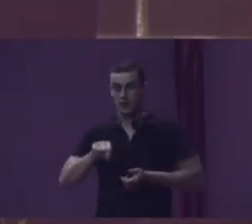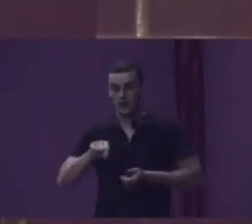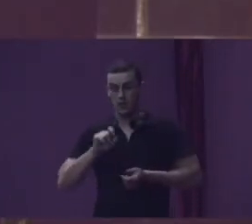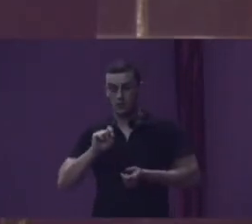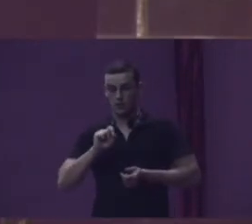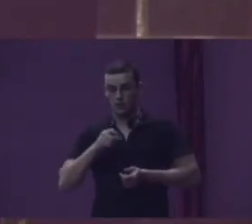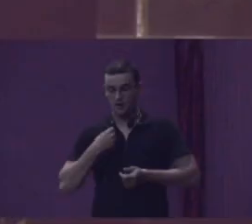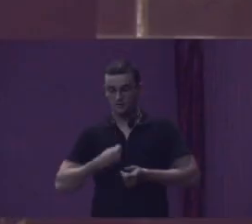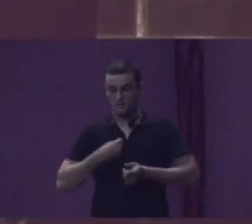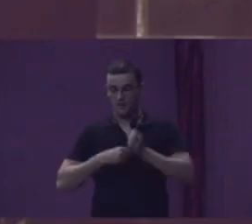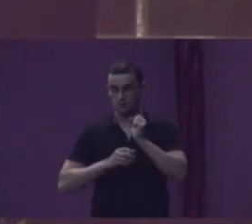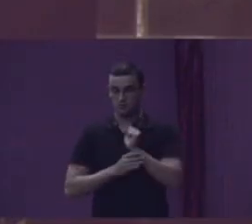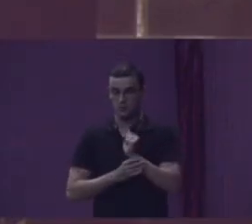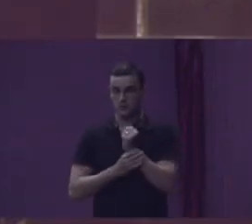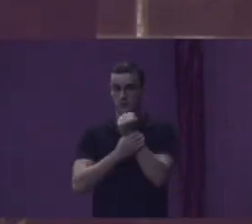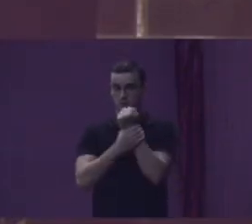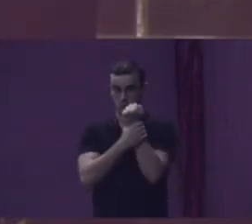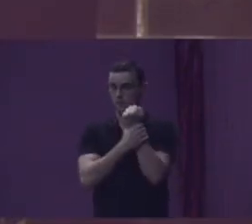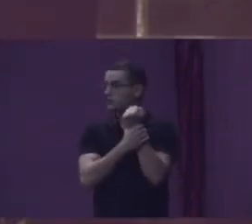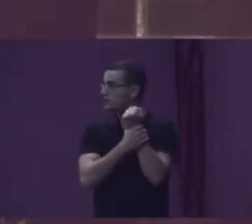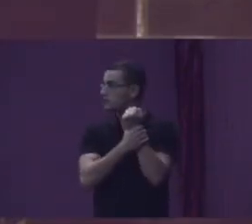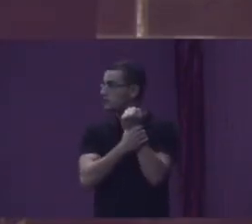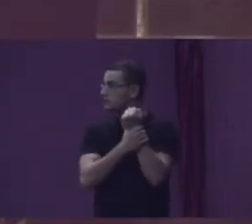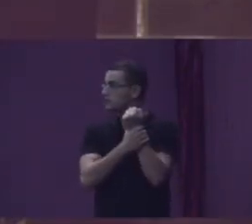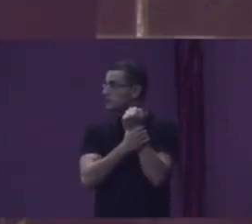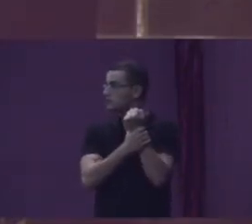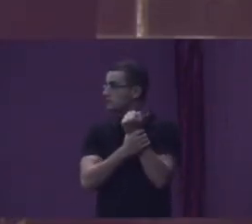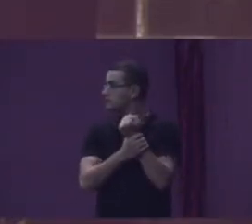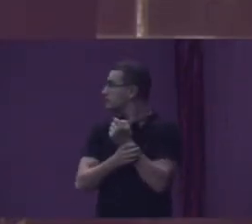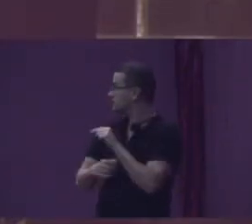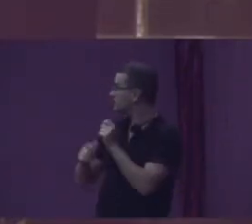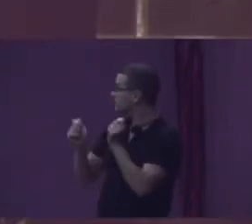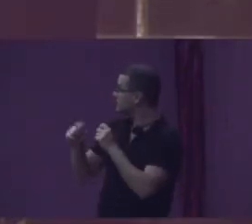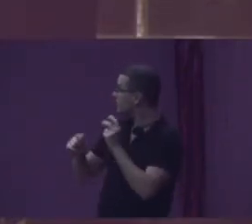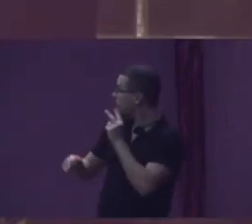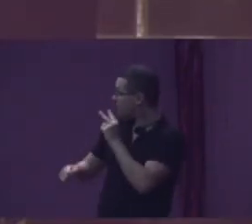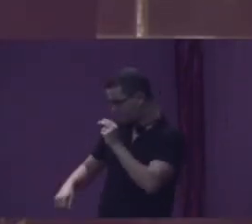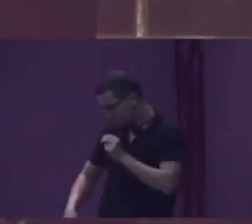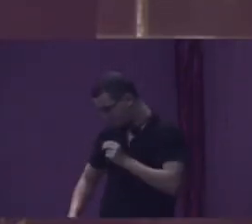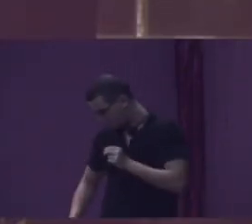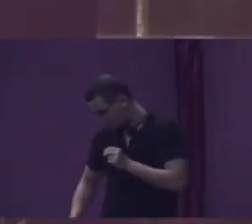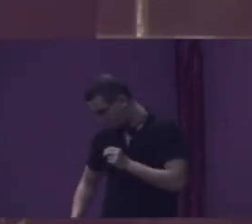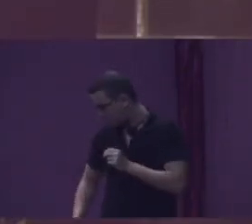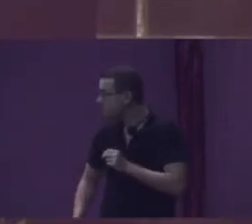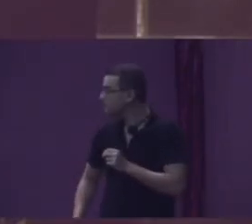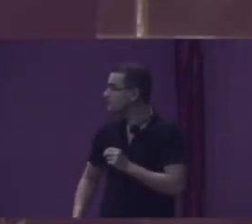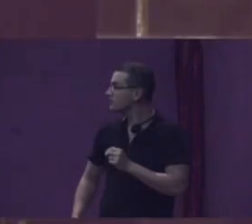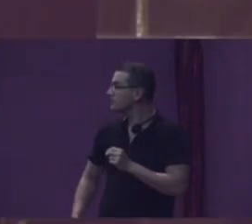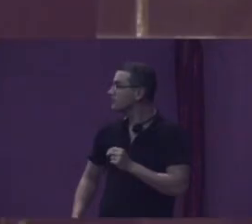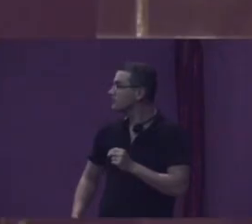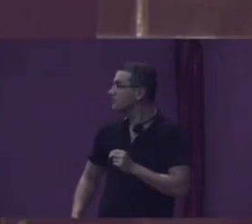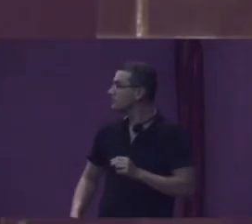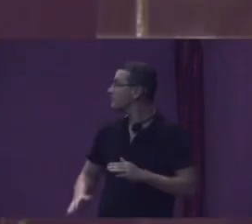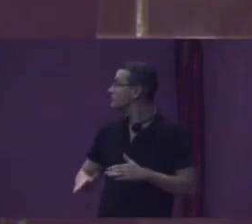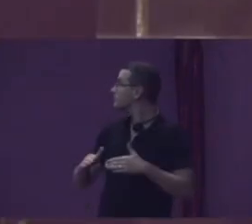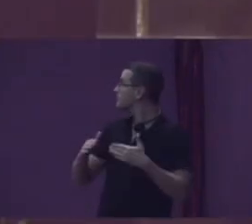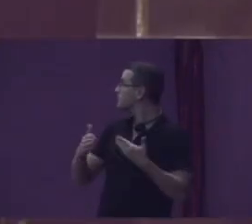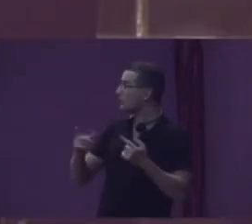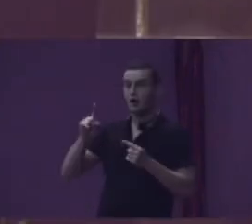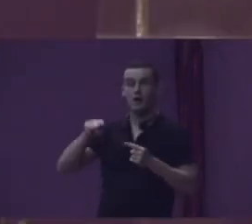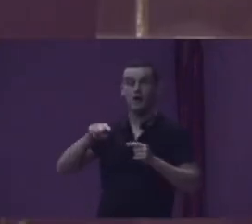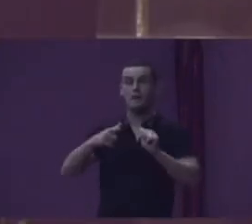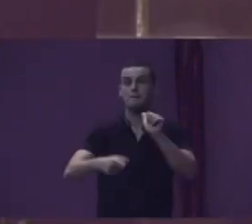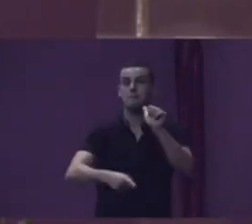vida, prudential. Acá você pode ver a sociedade de prudential, que foi a primeira muito grande